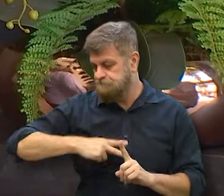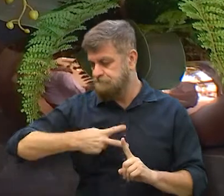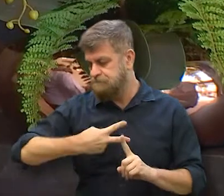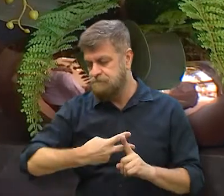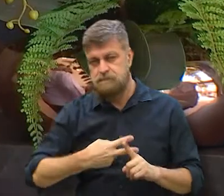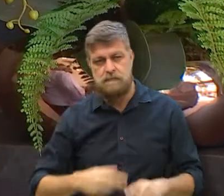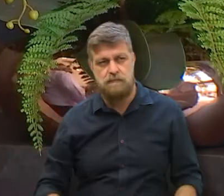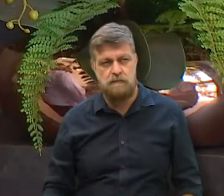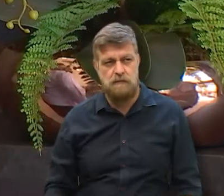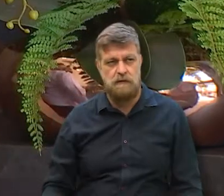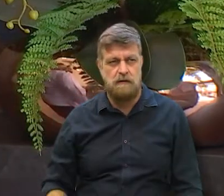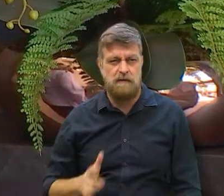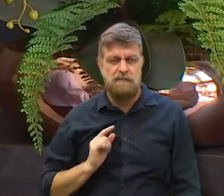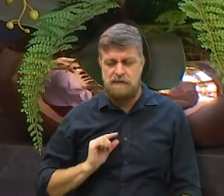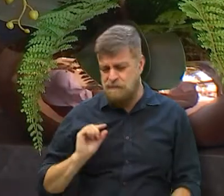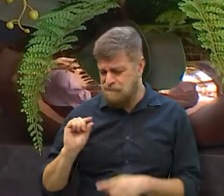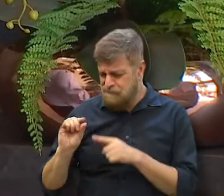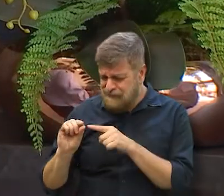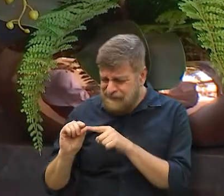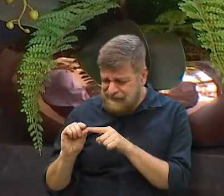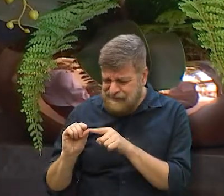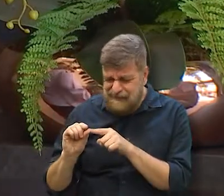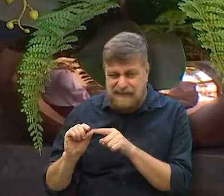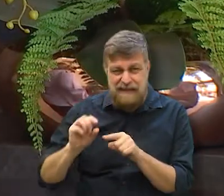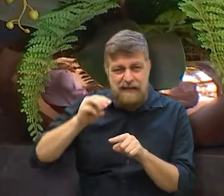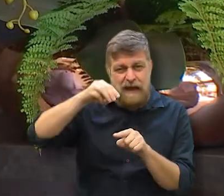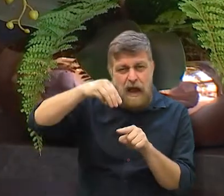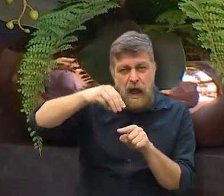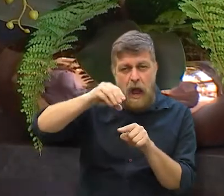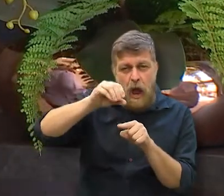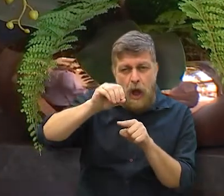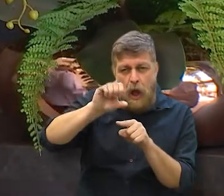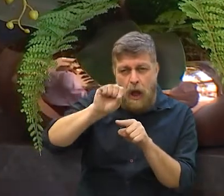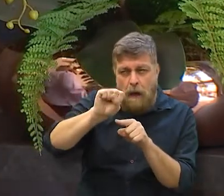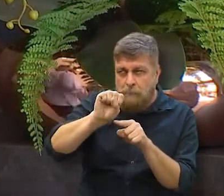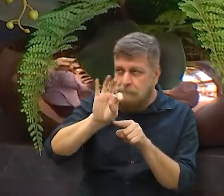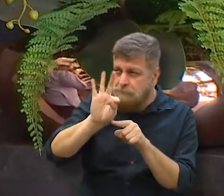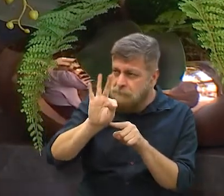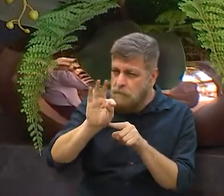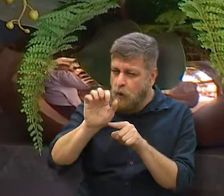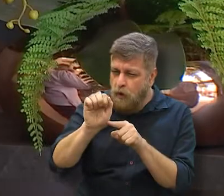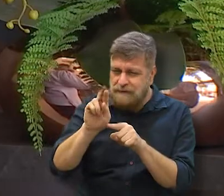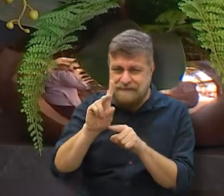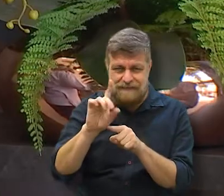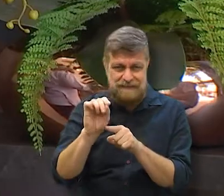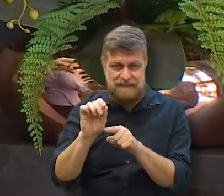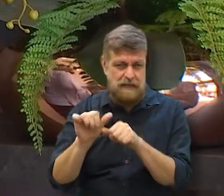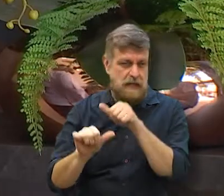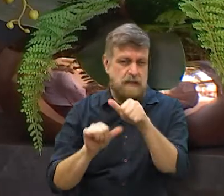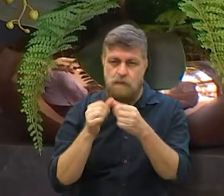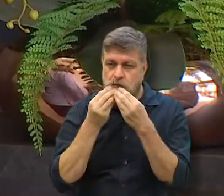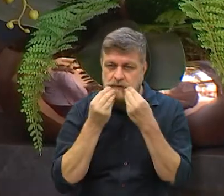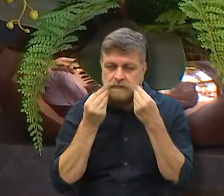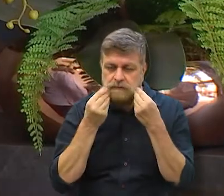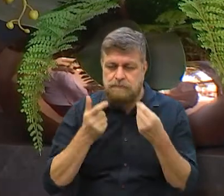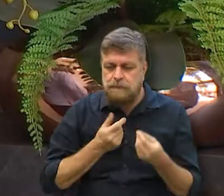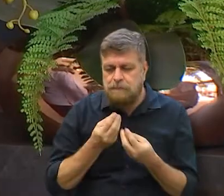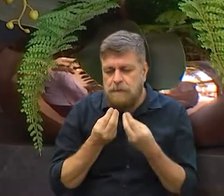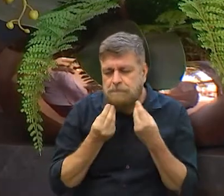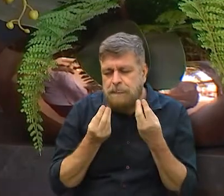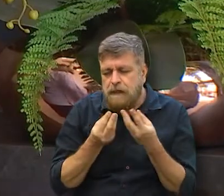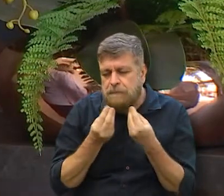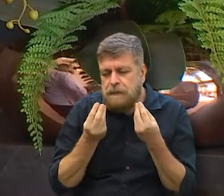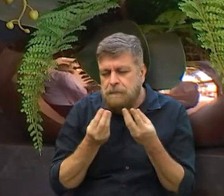Realça. Realça. Mas ela é tão miudinha, assim, que não muda muito o sabor, né? Mas fica crocante,